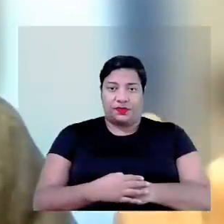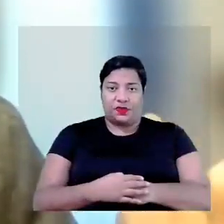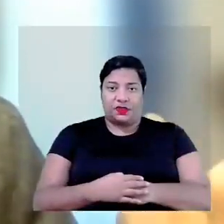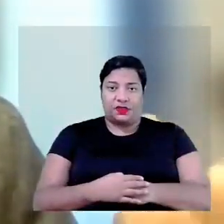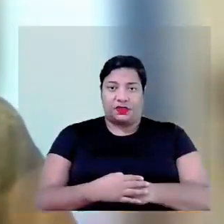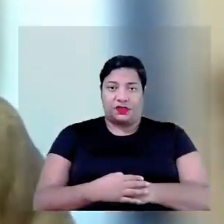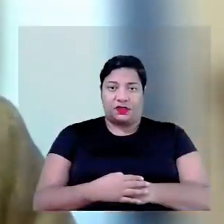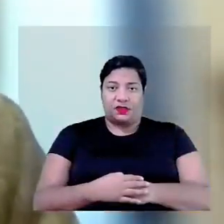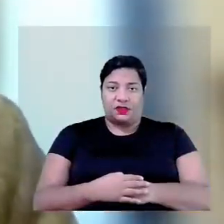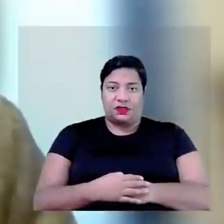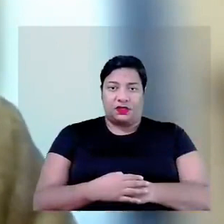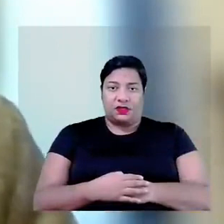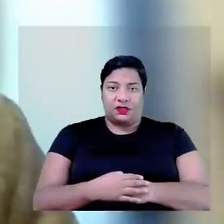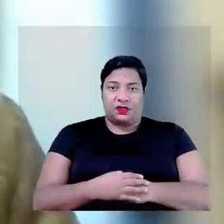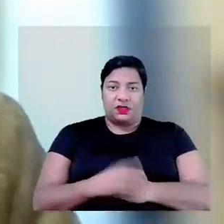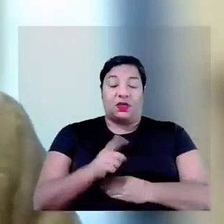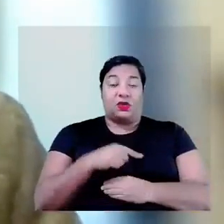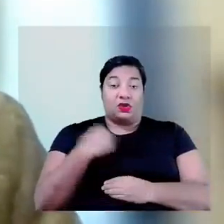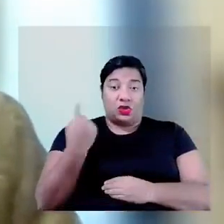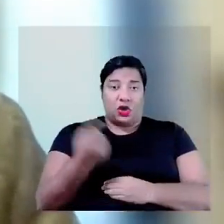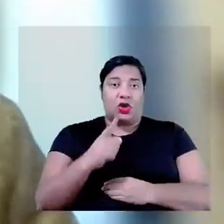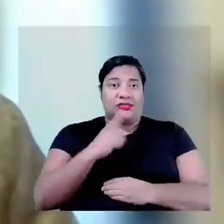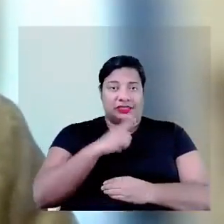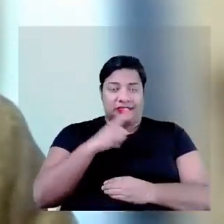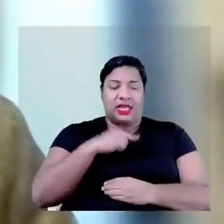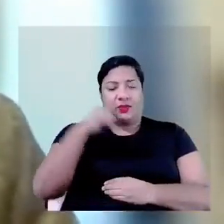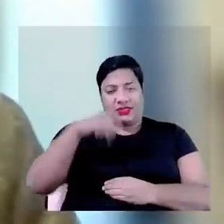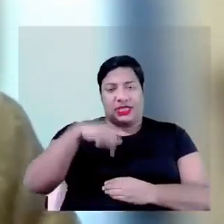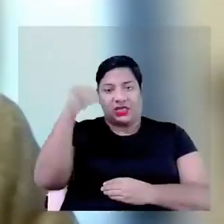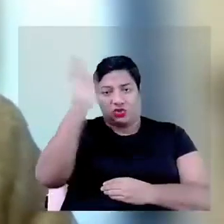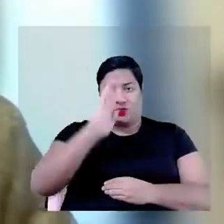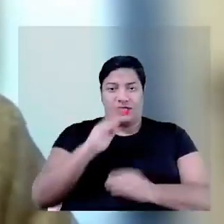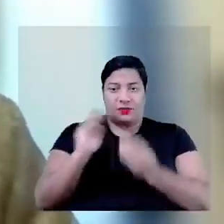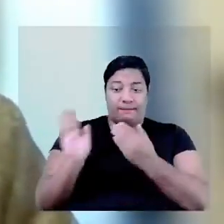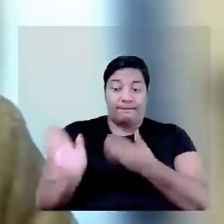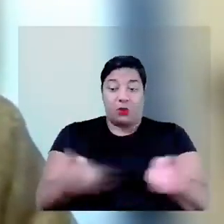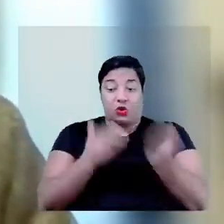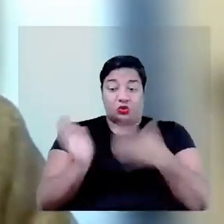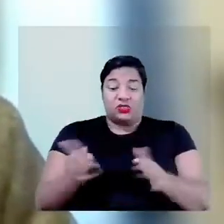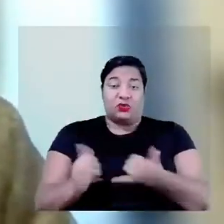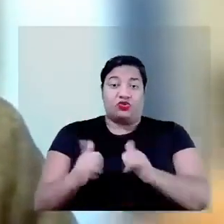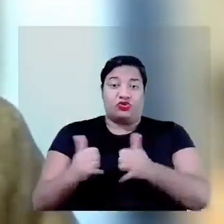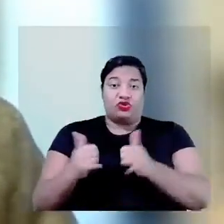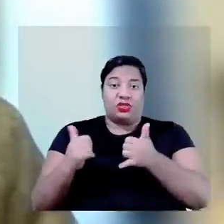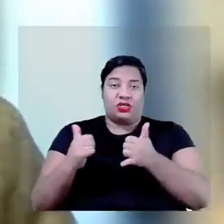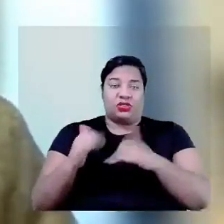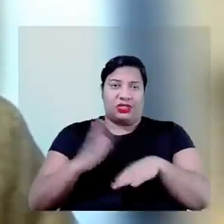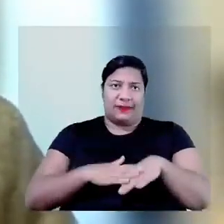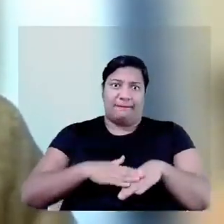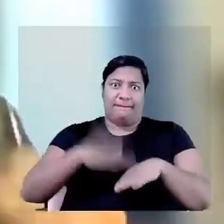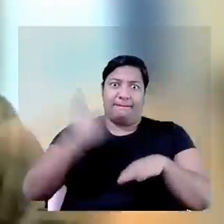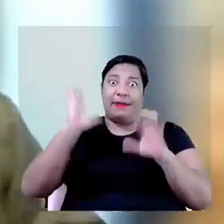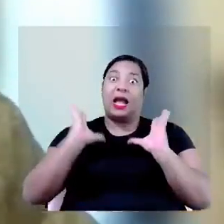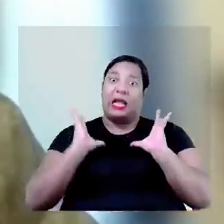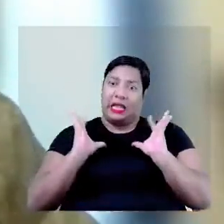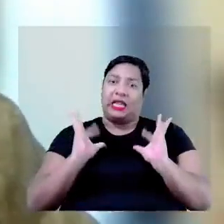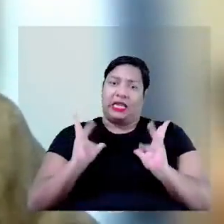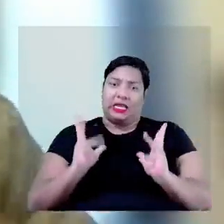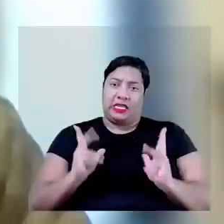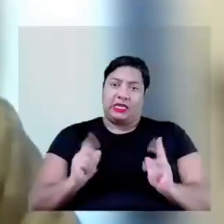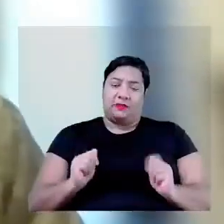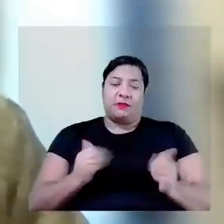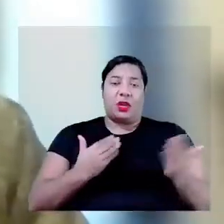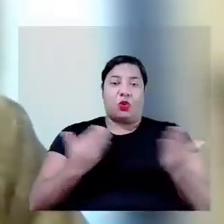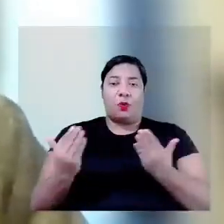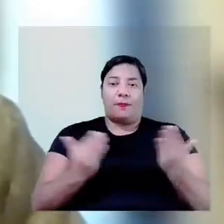de energia, vamos dizer assim, que ela é bem mais limpa do que a de outros países